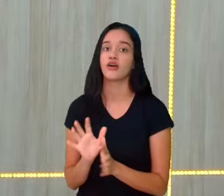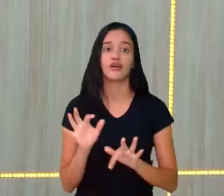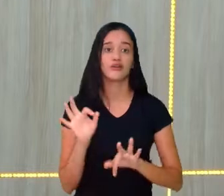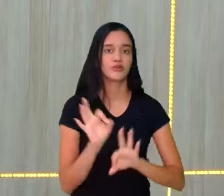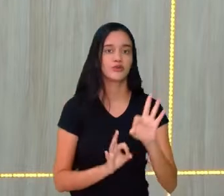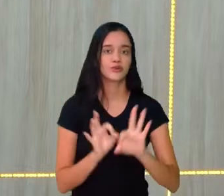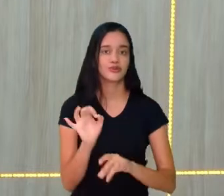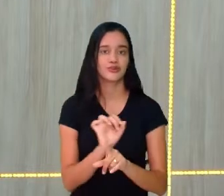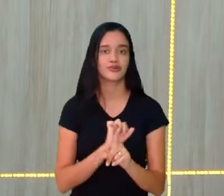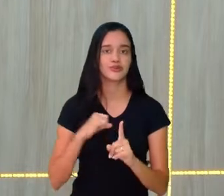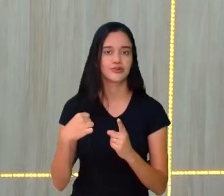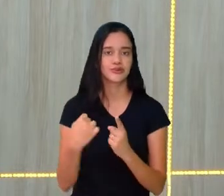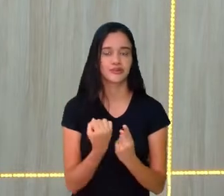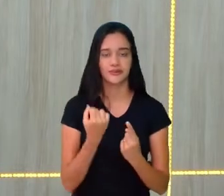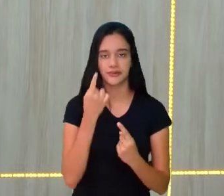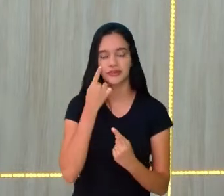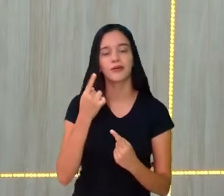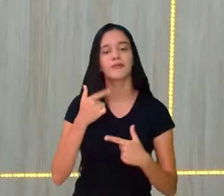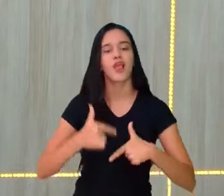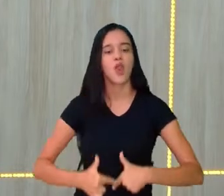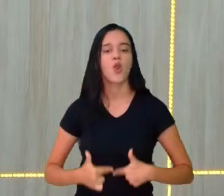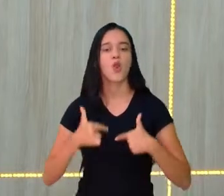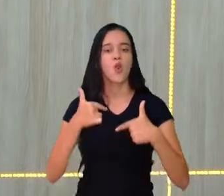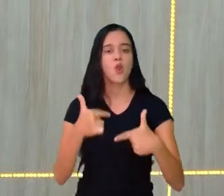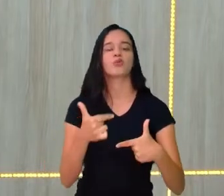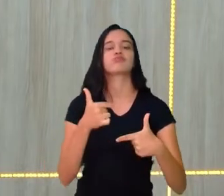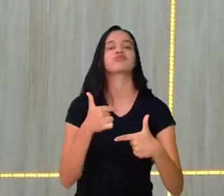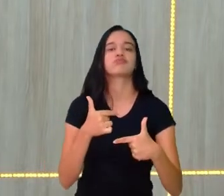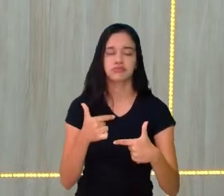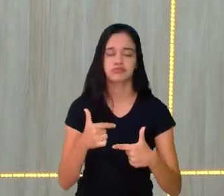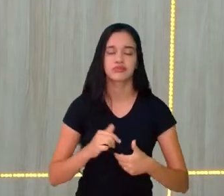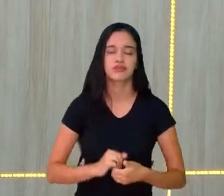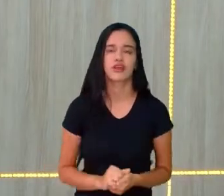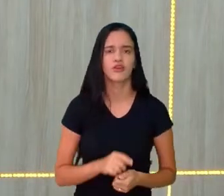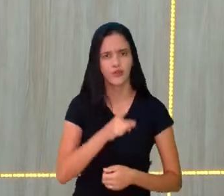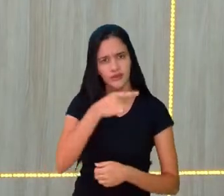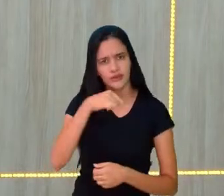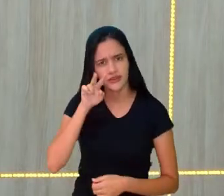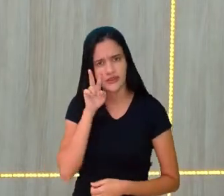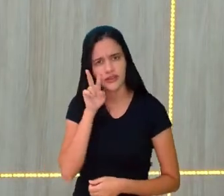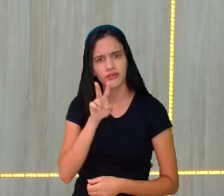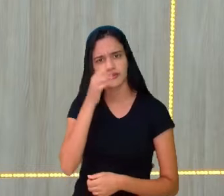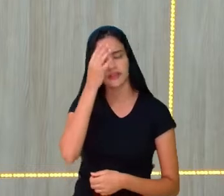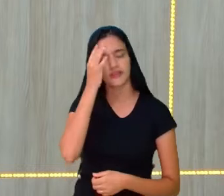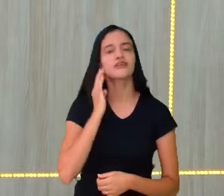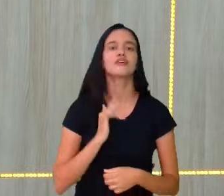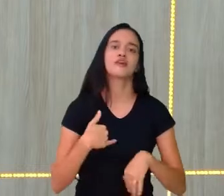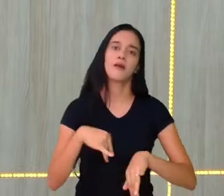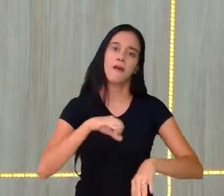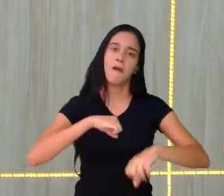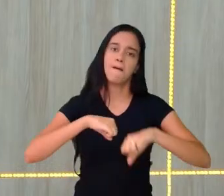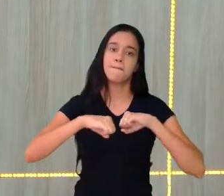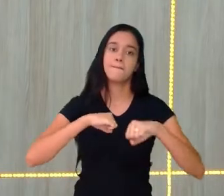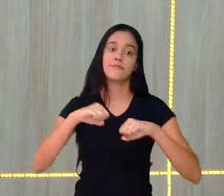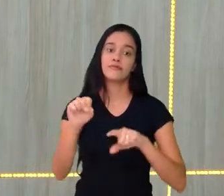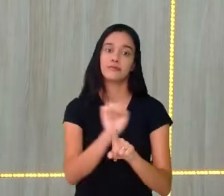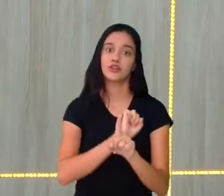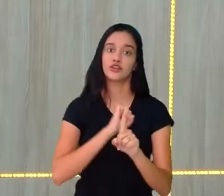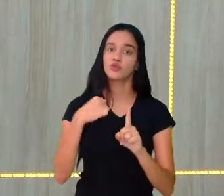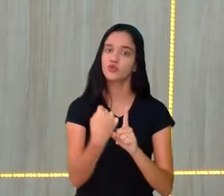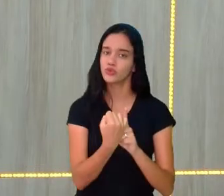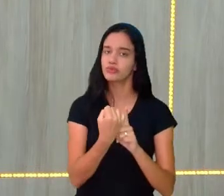organização da sociedade civil, lutas e conquistas de direitos sociais. Vocês já ouviram falar em movimentos